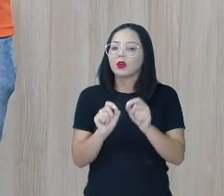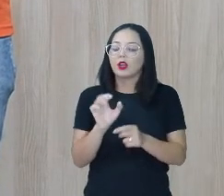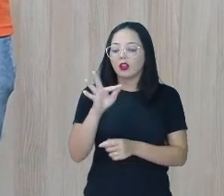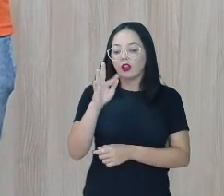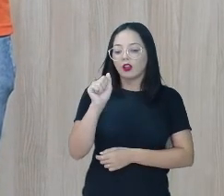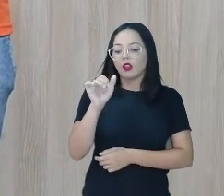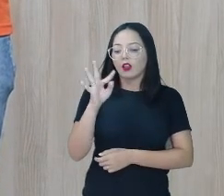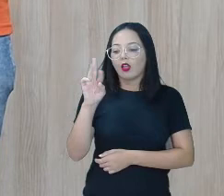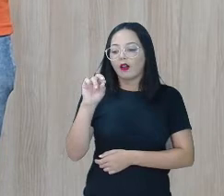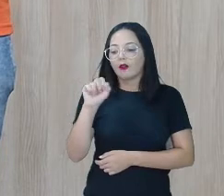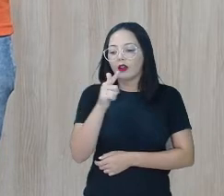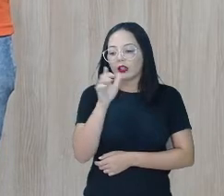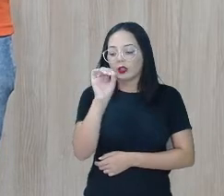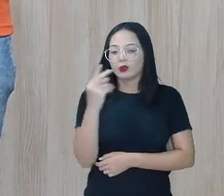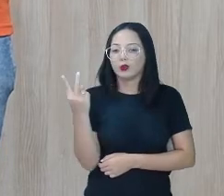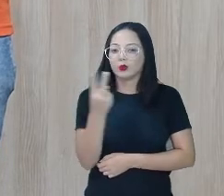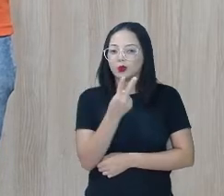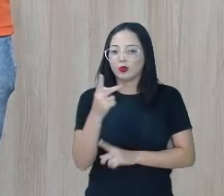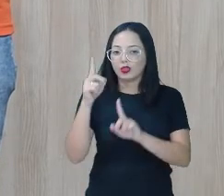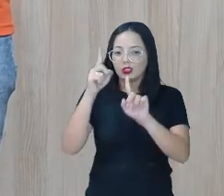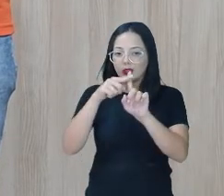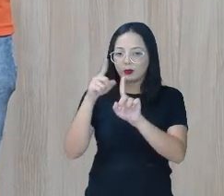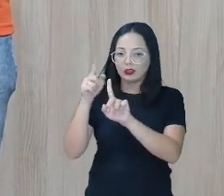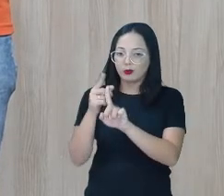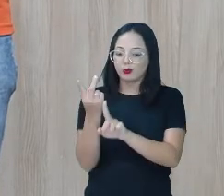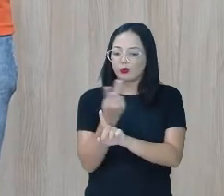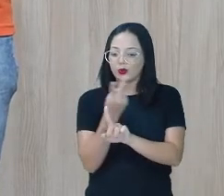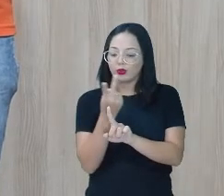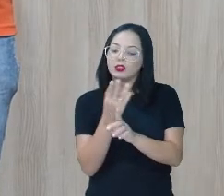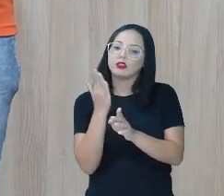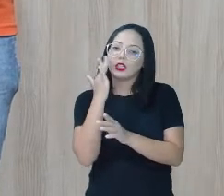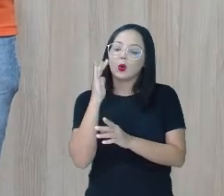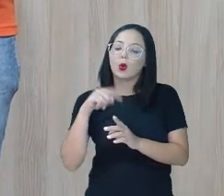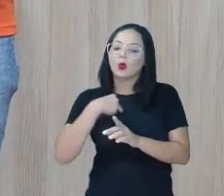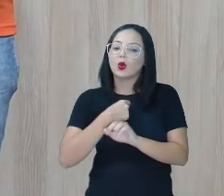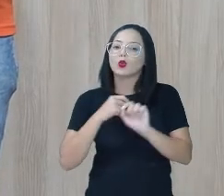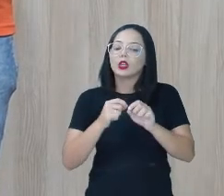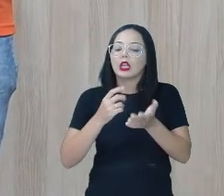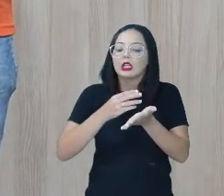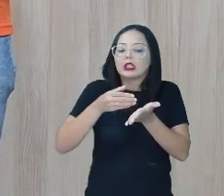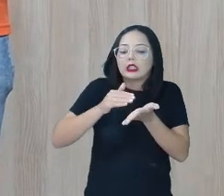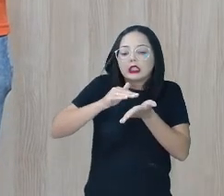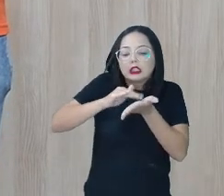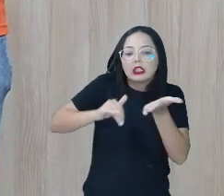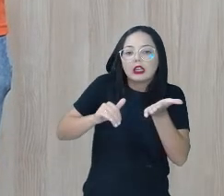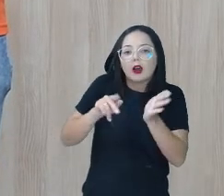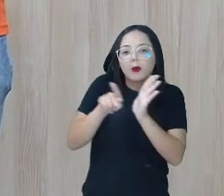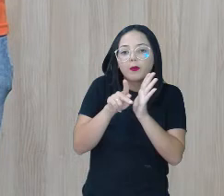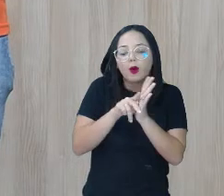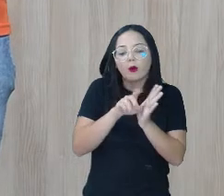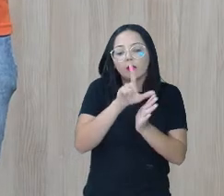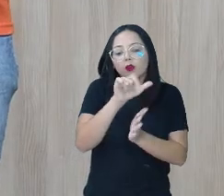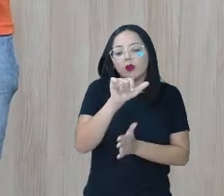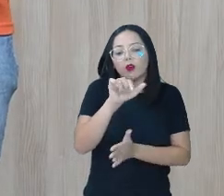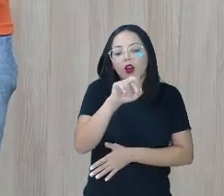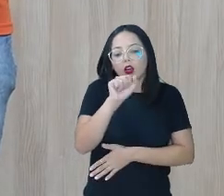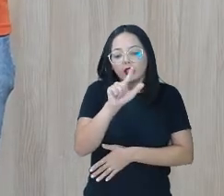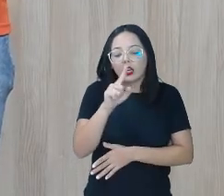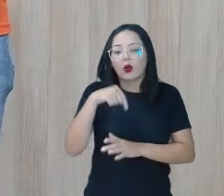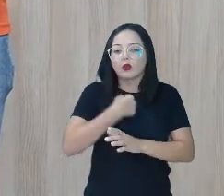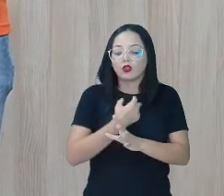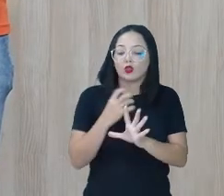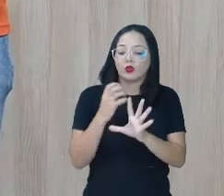fatoração desses dois monômios aí, certo? A gente exclui, né, a parte literal, soma